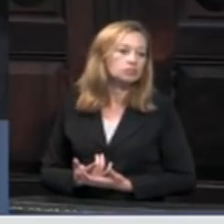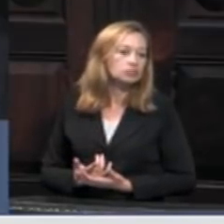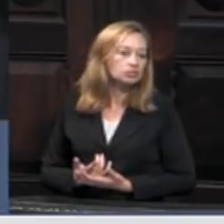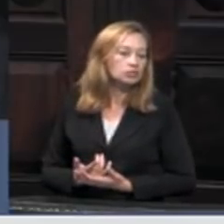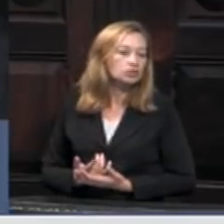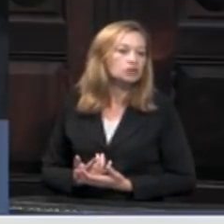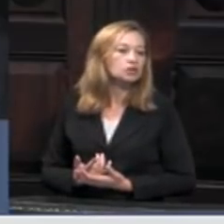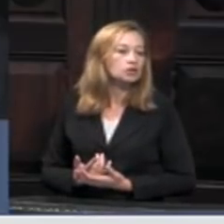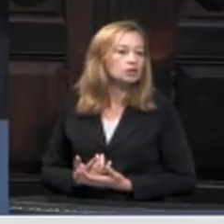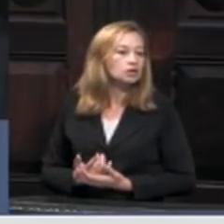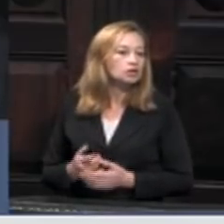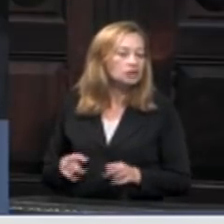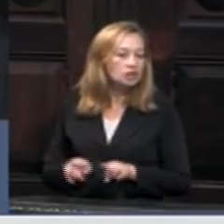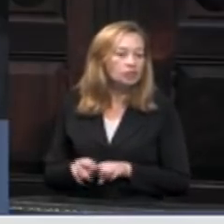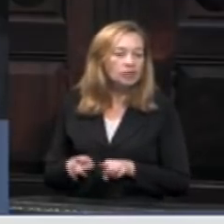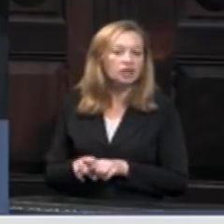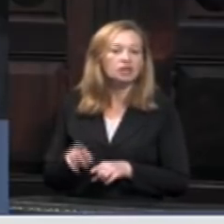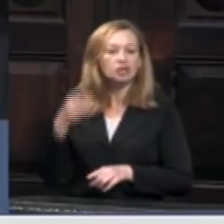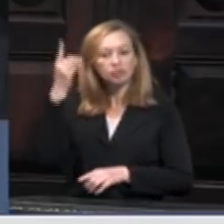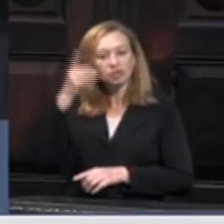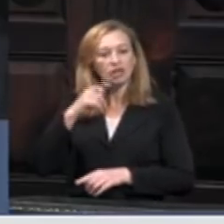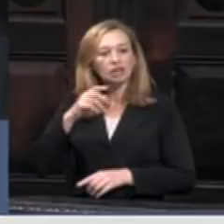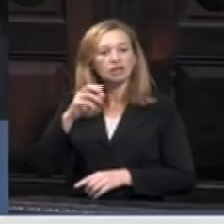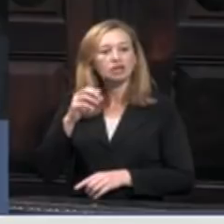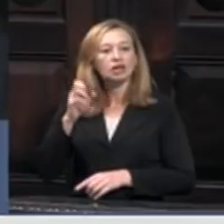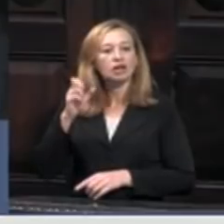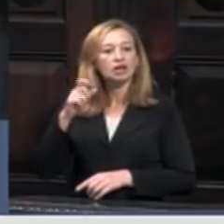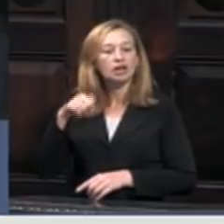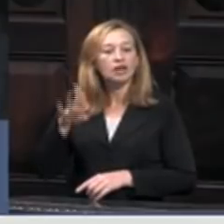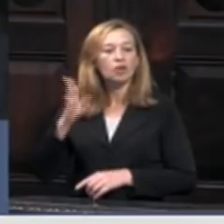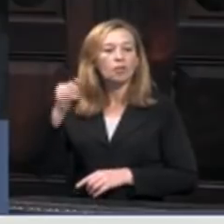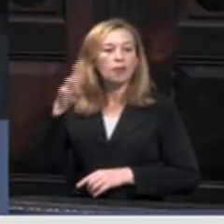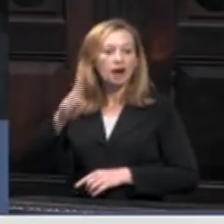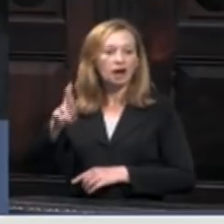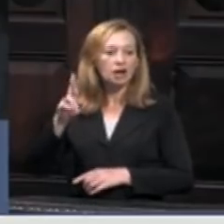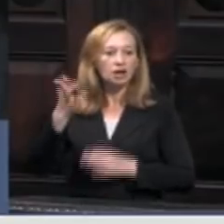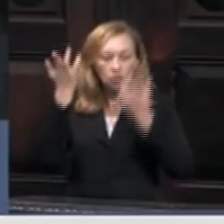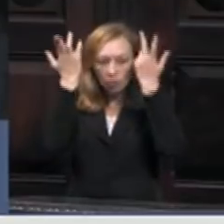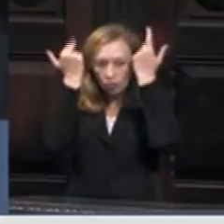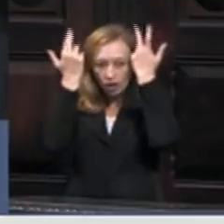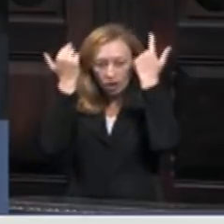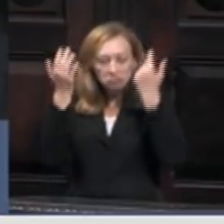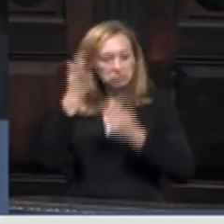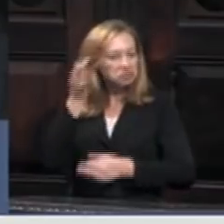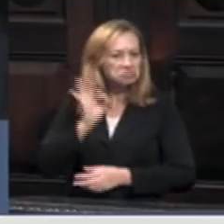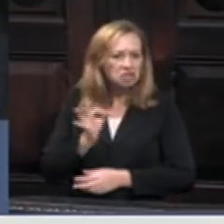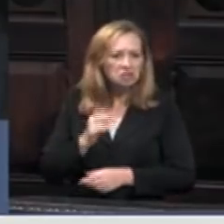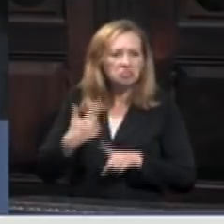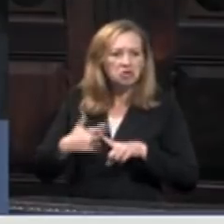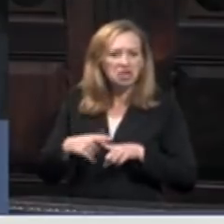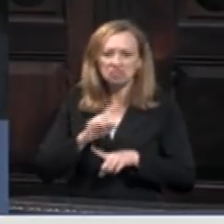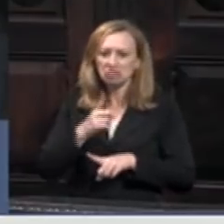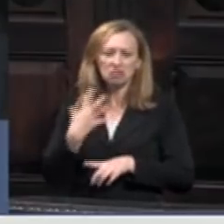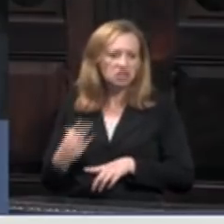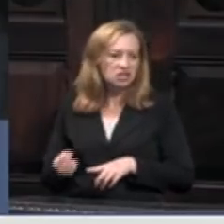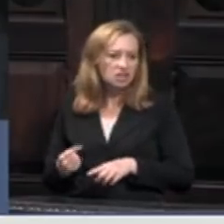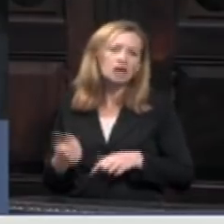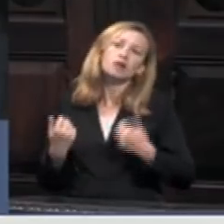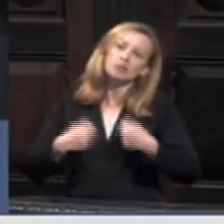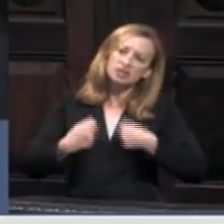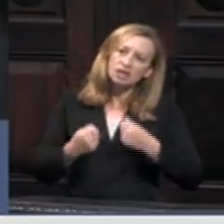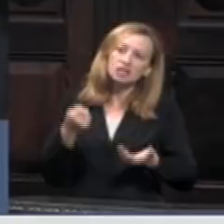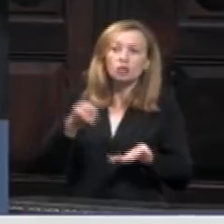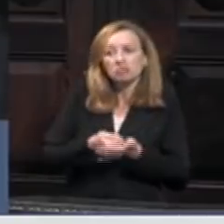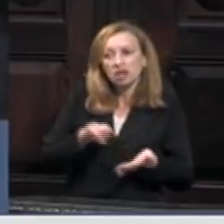E o destaque do Eliomar Coelho, que eu não sei por que não foi aceito, é de transparência nas negociações da FETransport. Isso devia ser obrigatório por